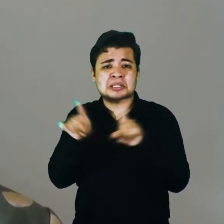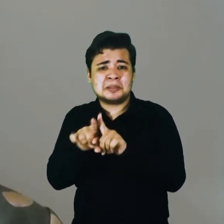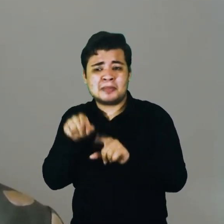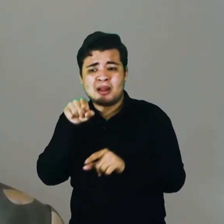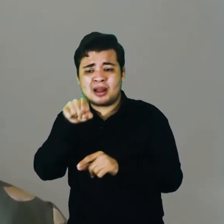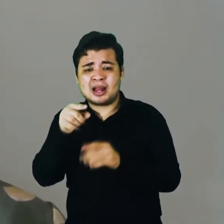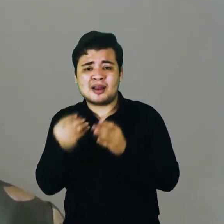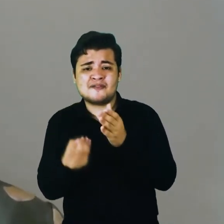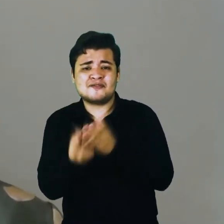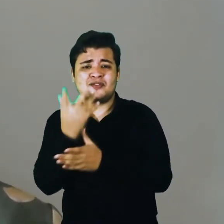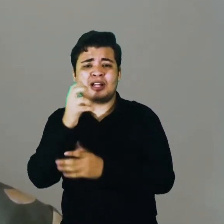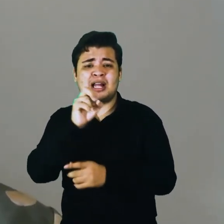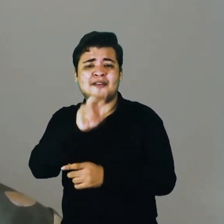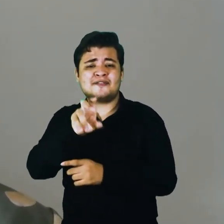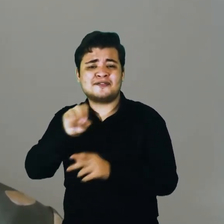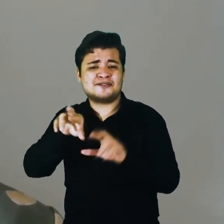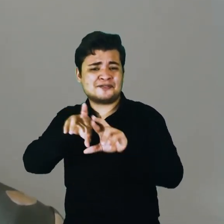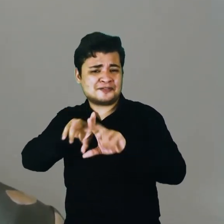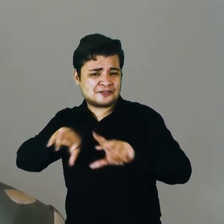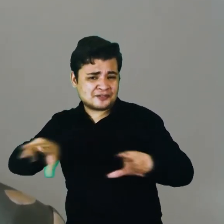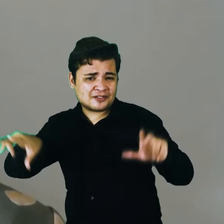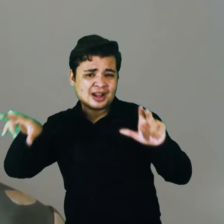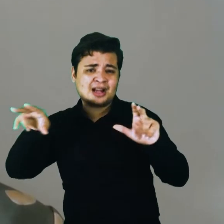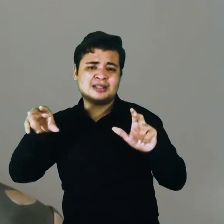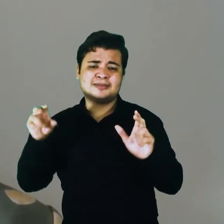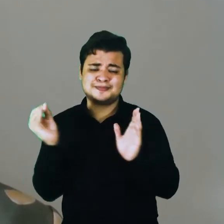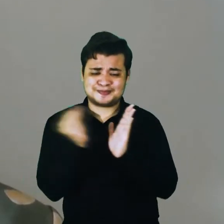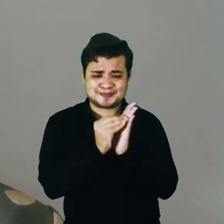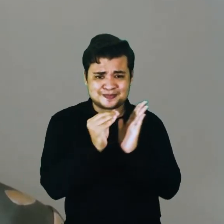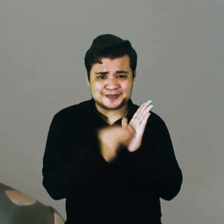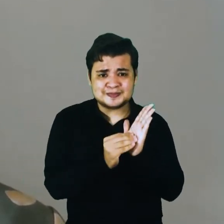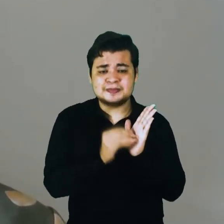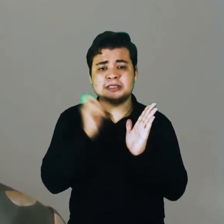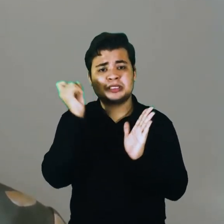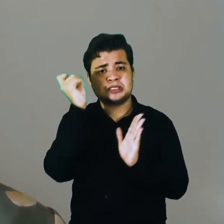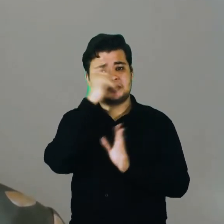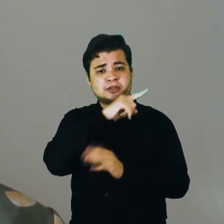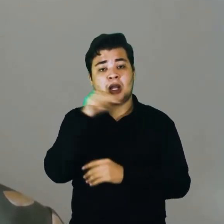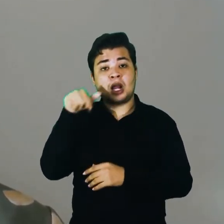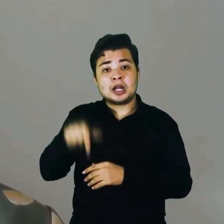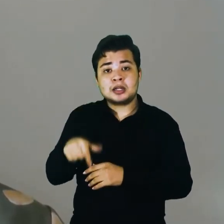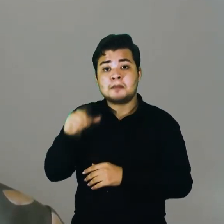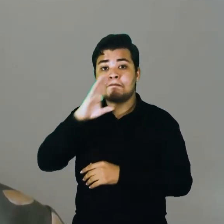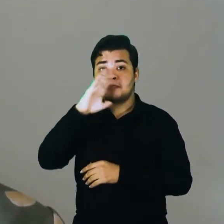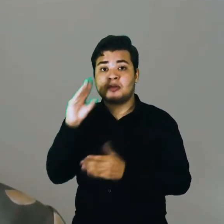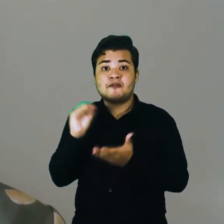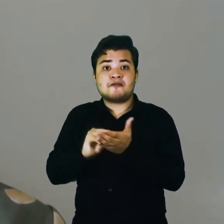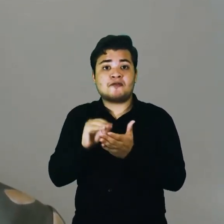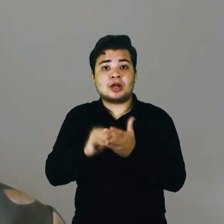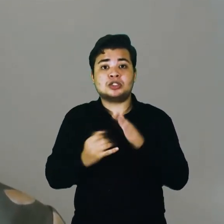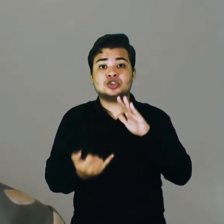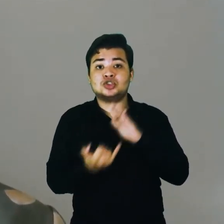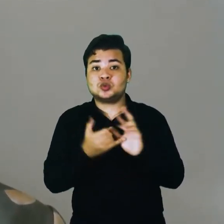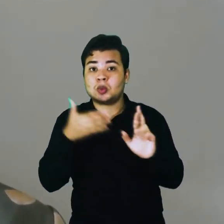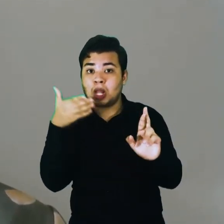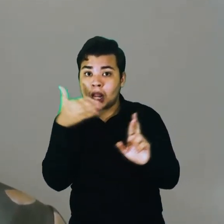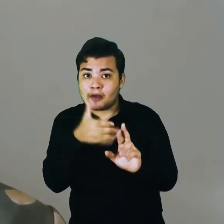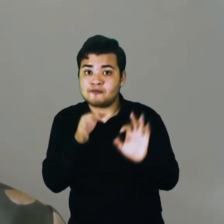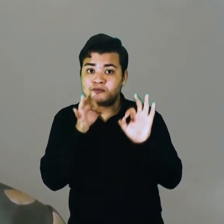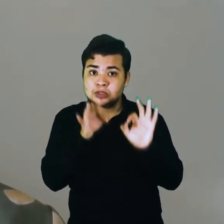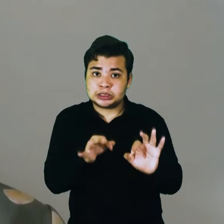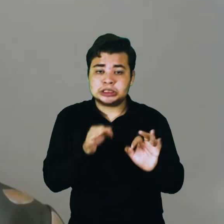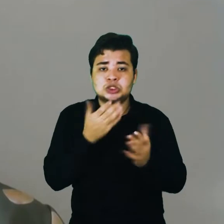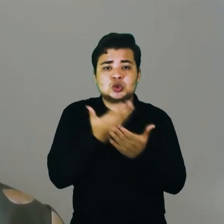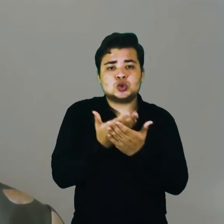envolve as plantas. No Brasil, nós não temos um grande laboratório de referência para estudos de plantas tóxicas, ao contrário dos